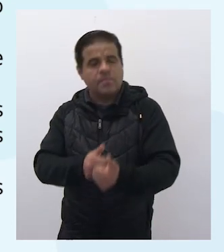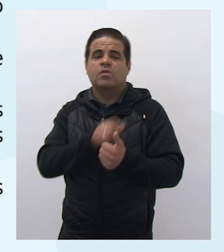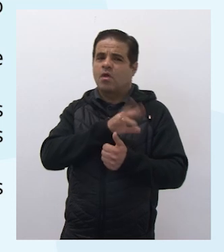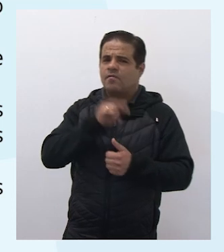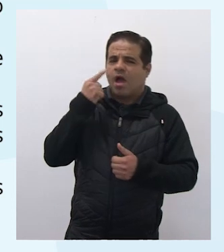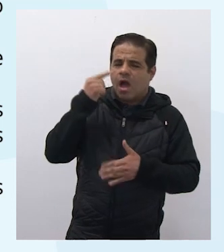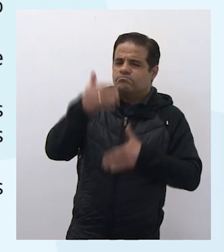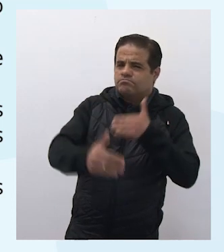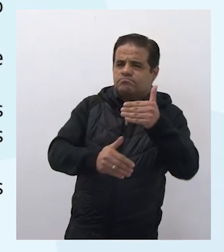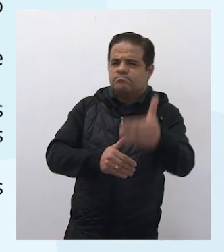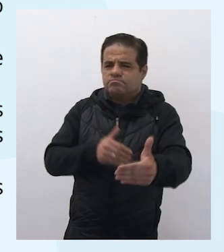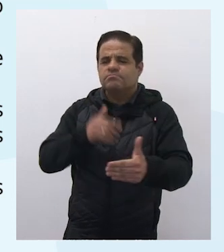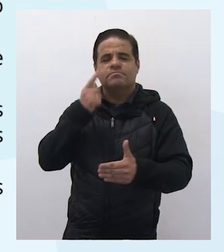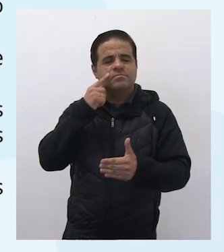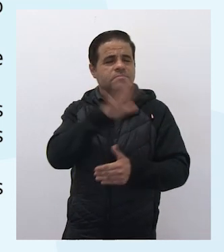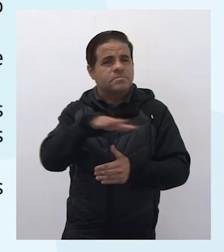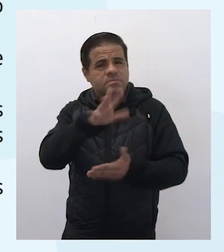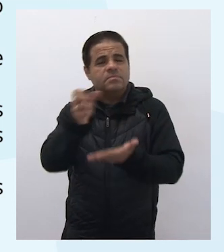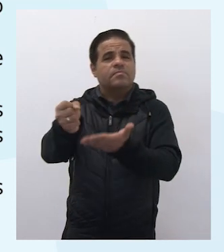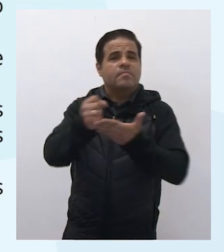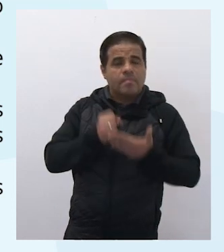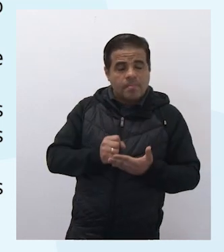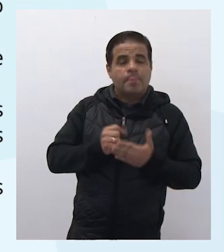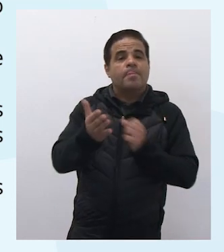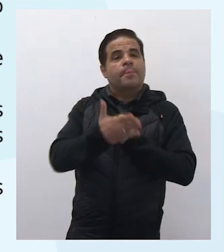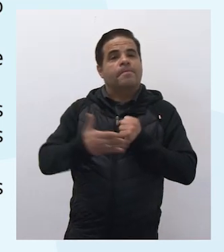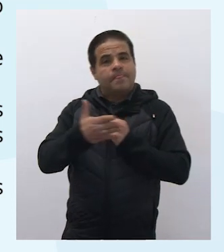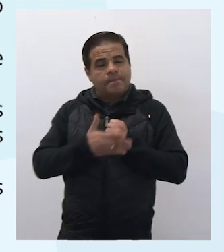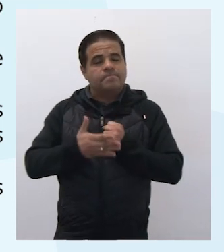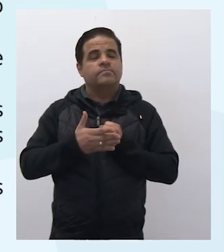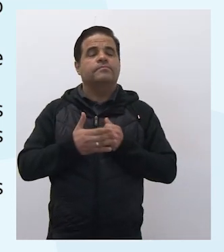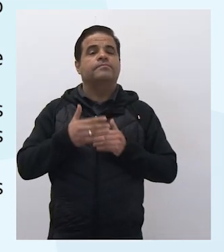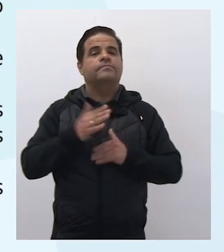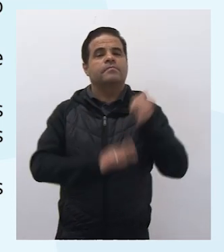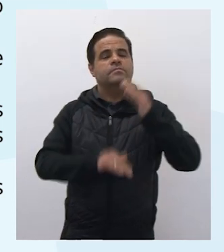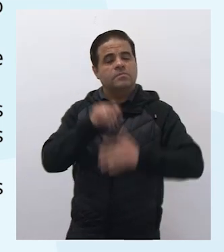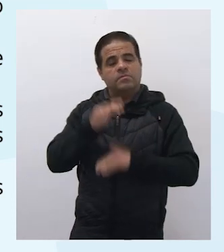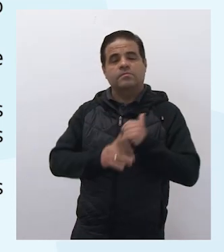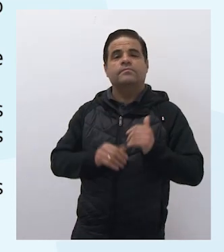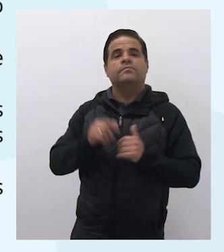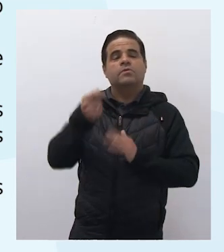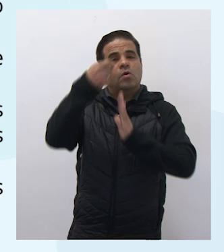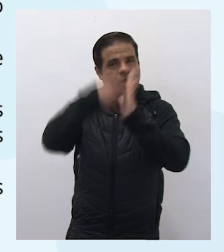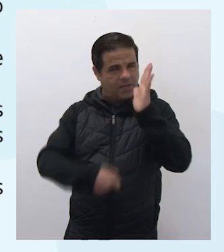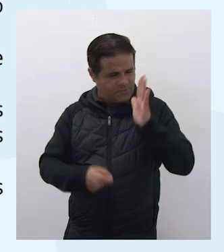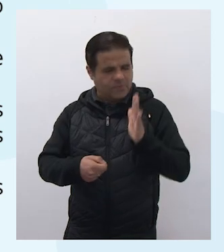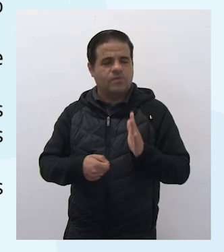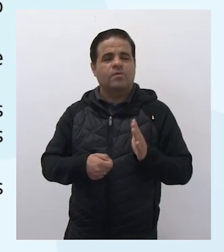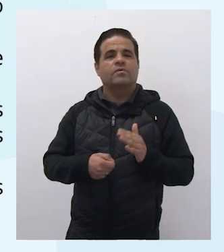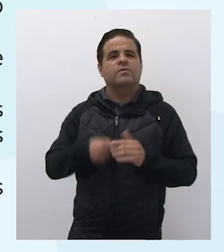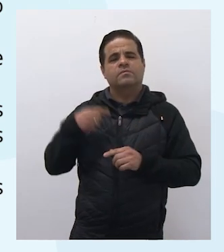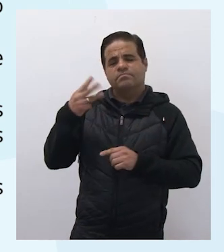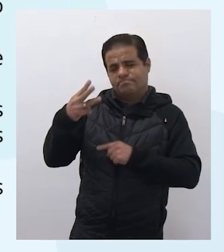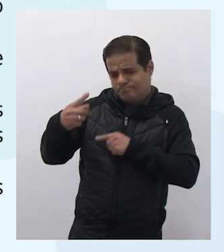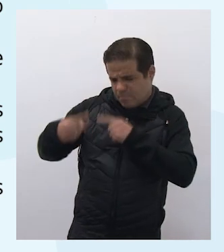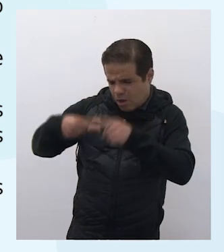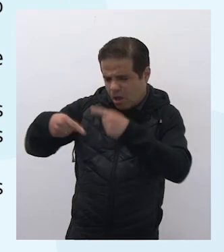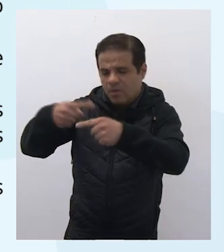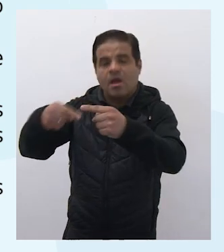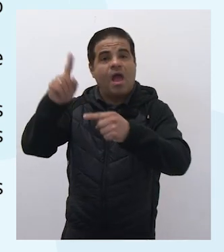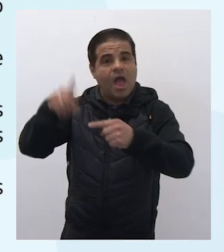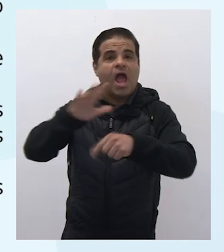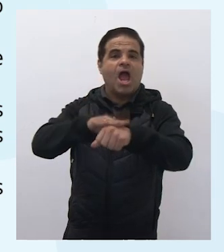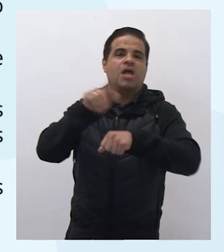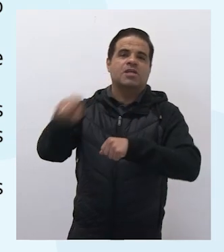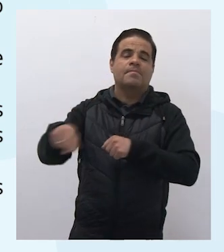vendo o acompanhamento e trazendo elas. E a base dessas ações é um relatório de 3 gerações, que ele é